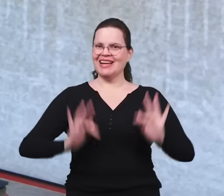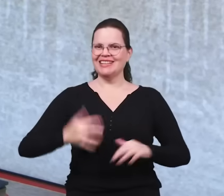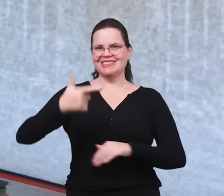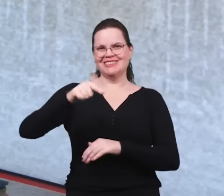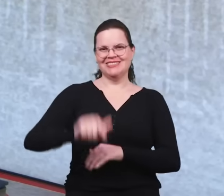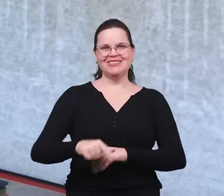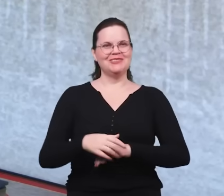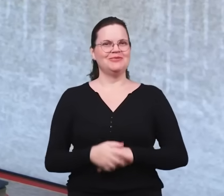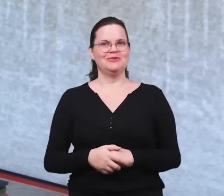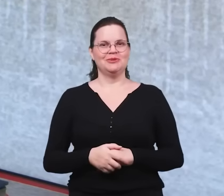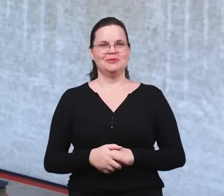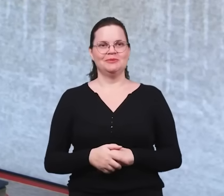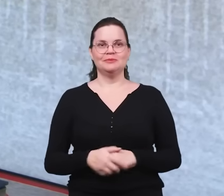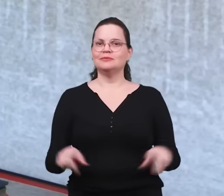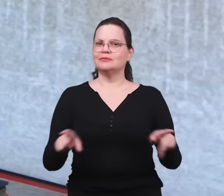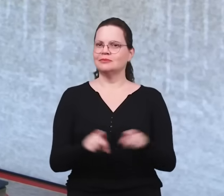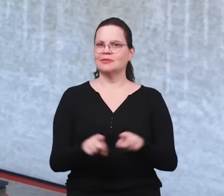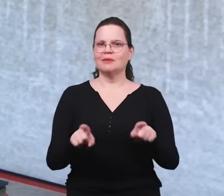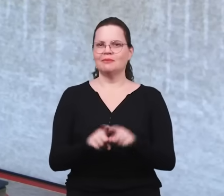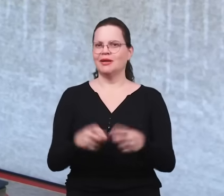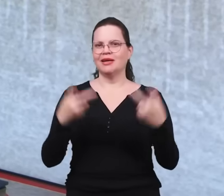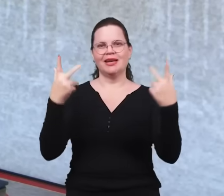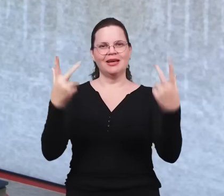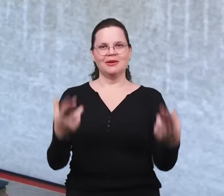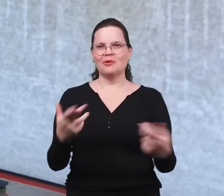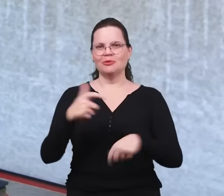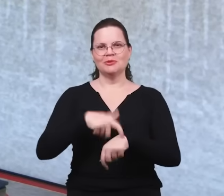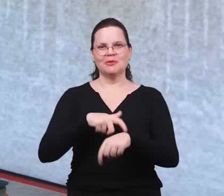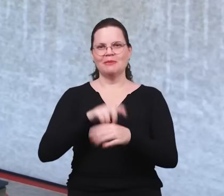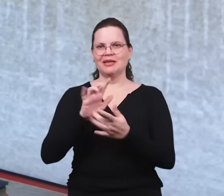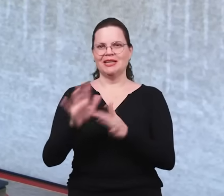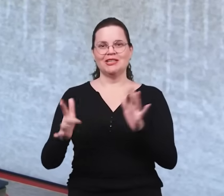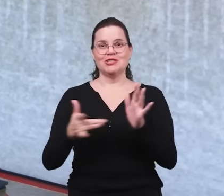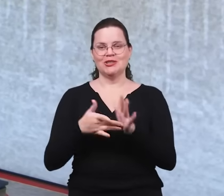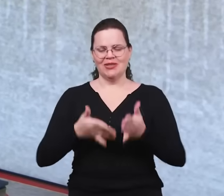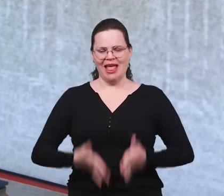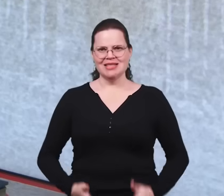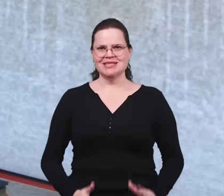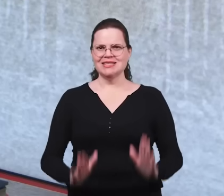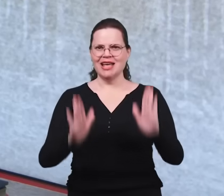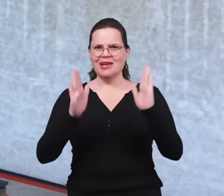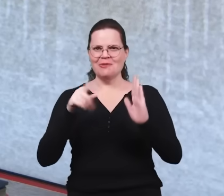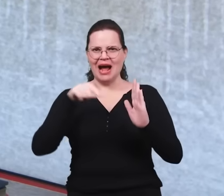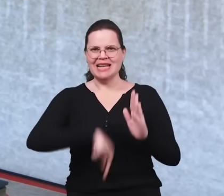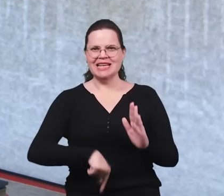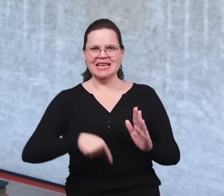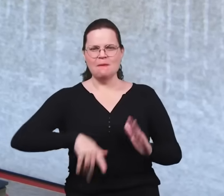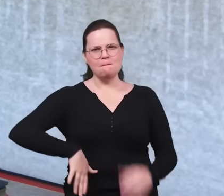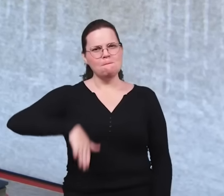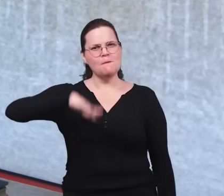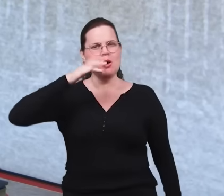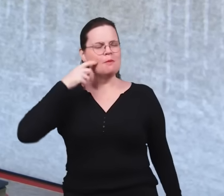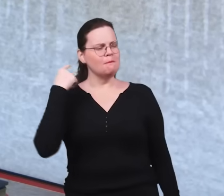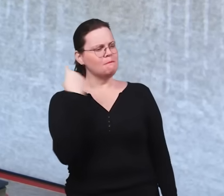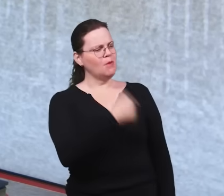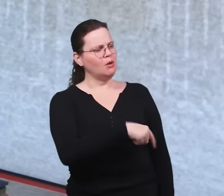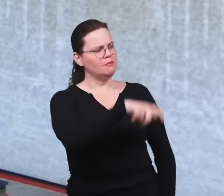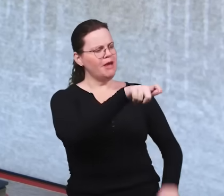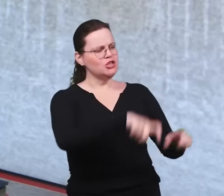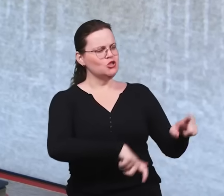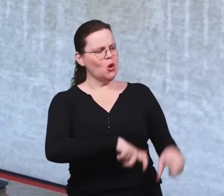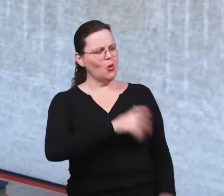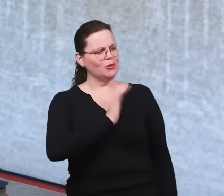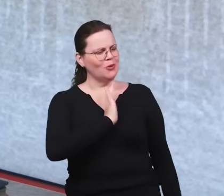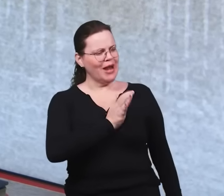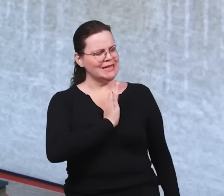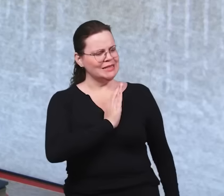ao mundo. E aqui no mundo ele encontrou o homem triste, decepcionado, vivendo de alegrias